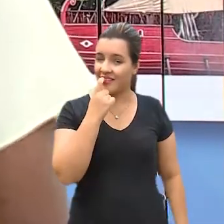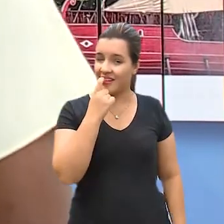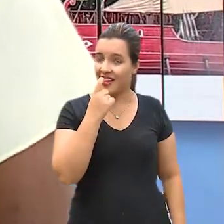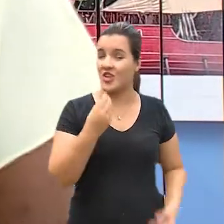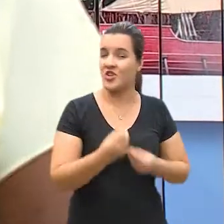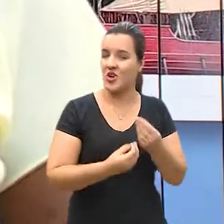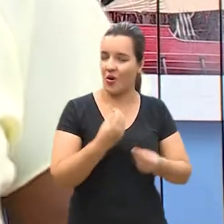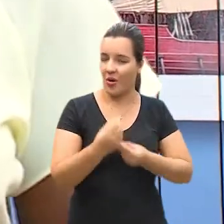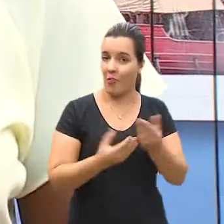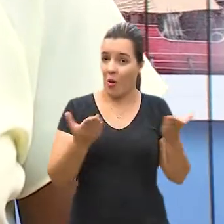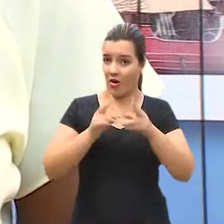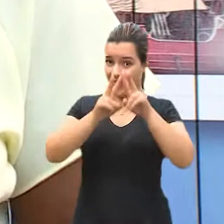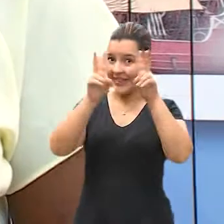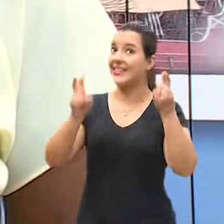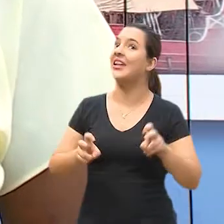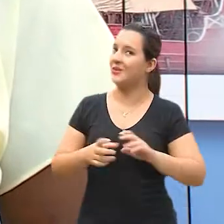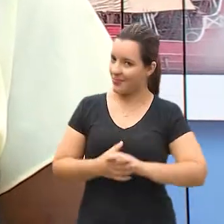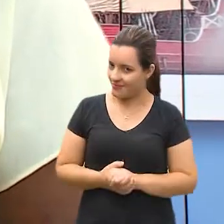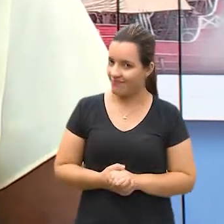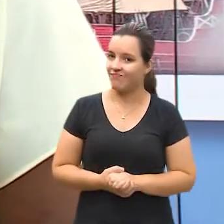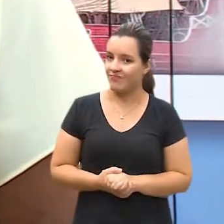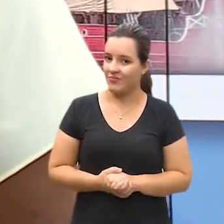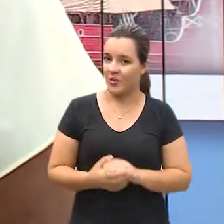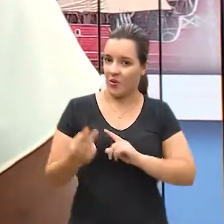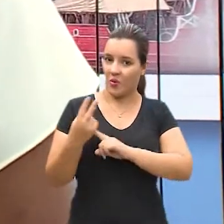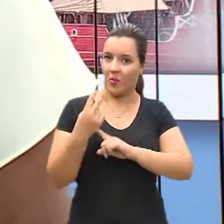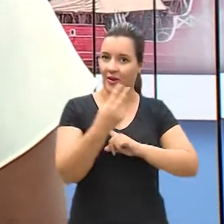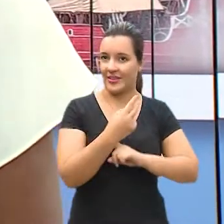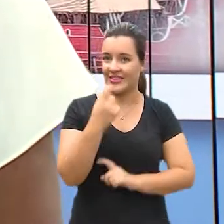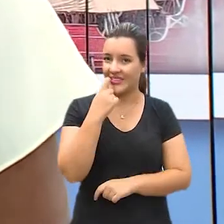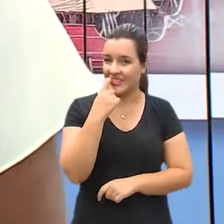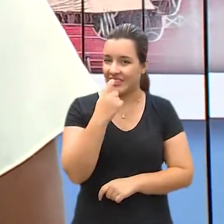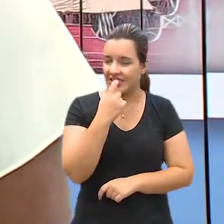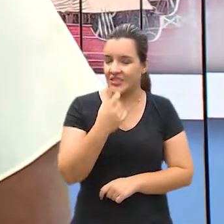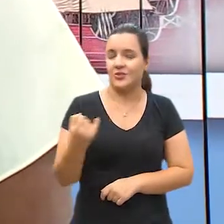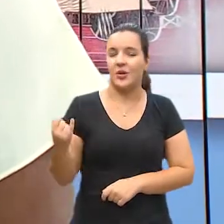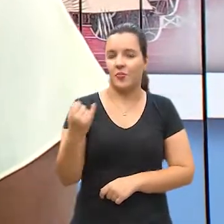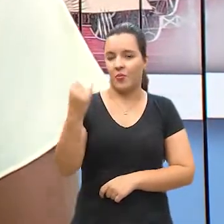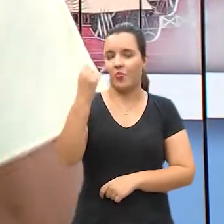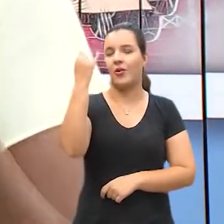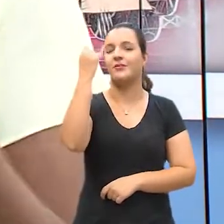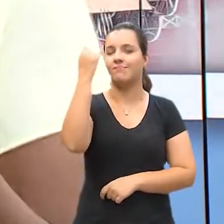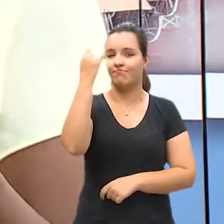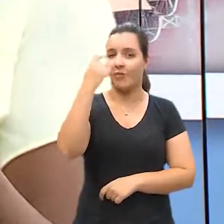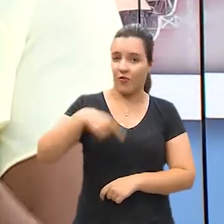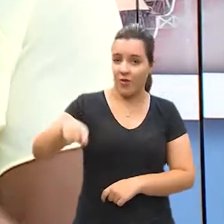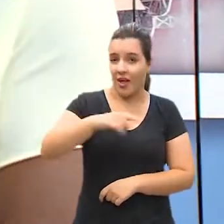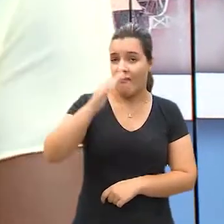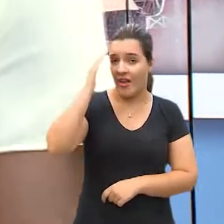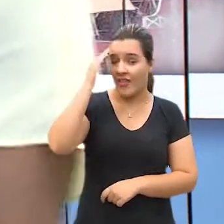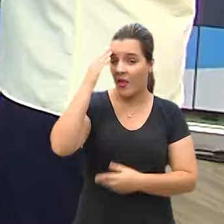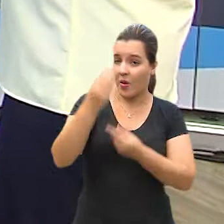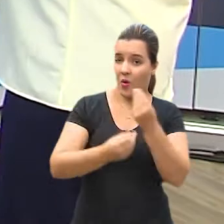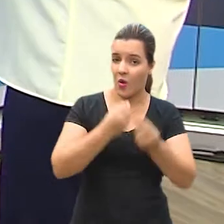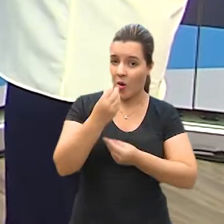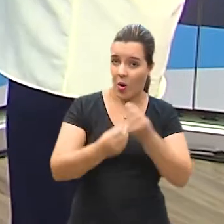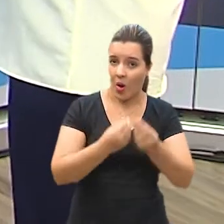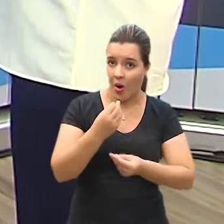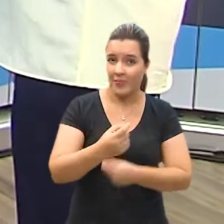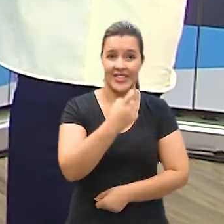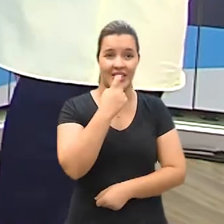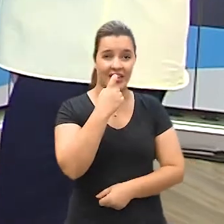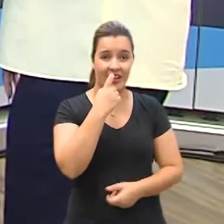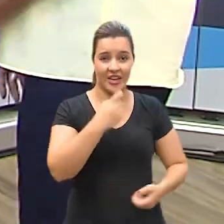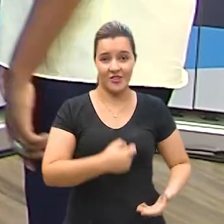esse assunto que a gente vai falar hoje, hein? E cuidar dos dentes tem bastante importância e você vai saber por quê com a doutora Flávia, que